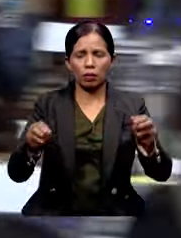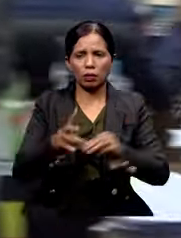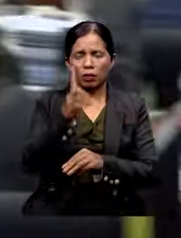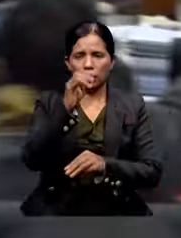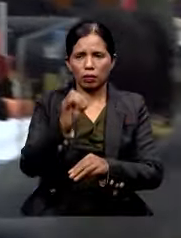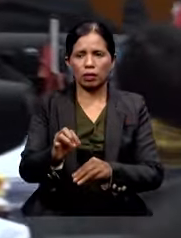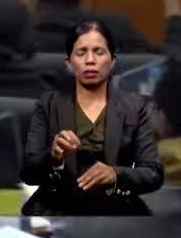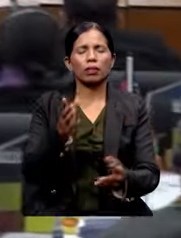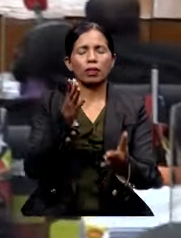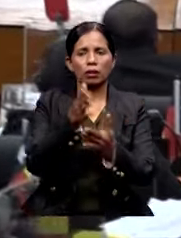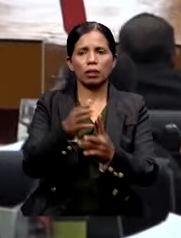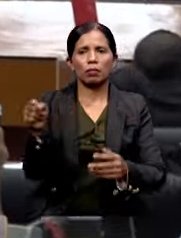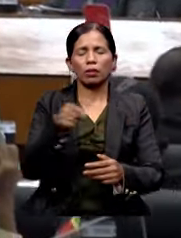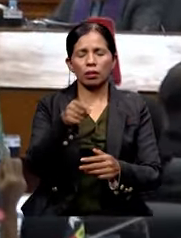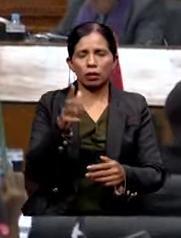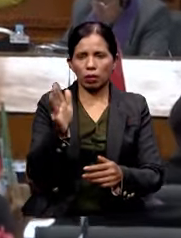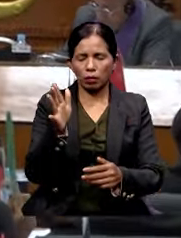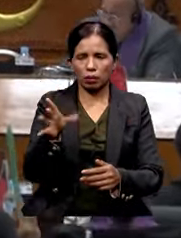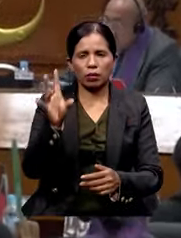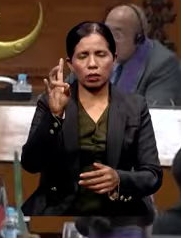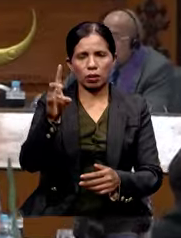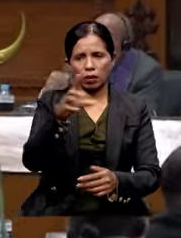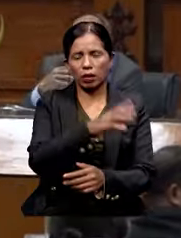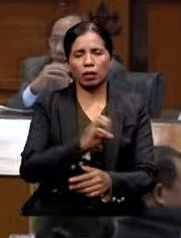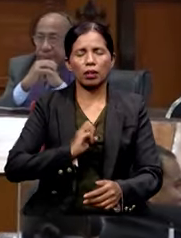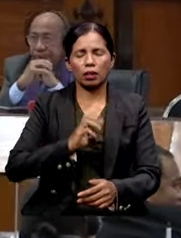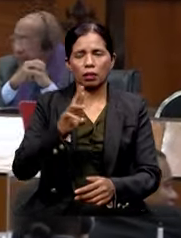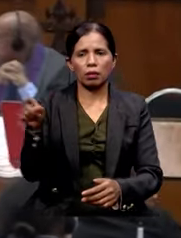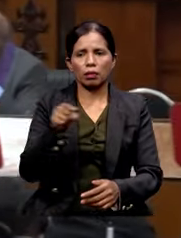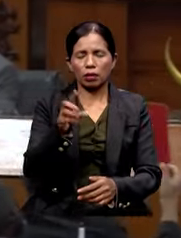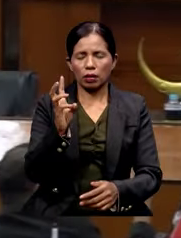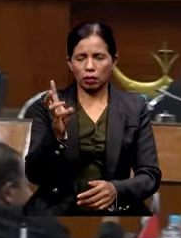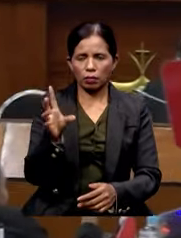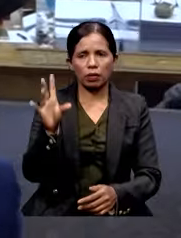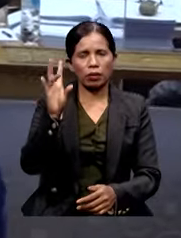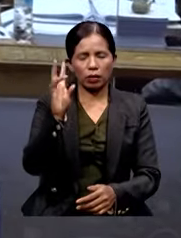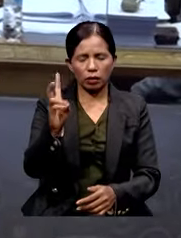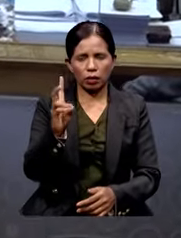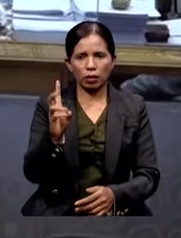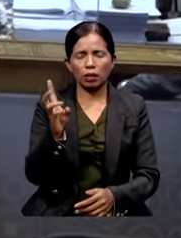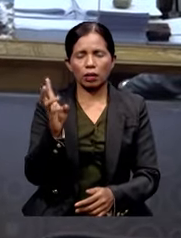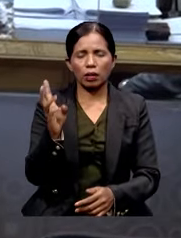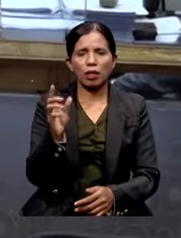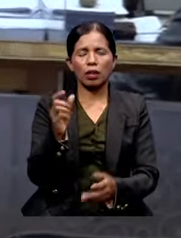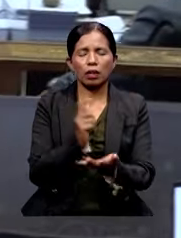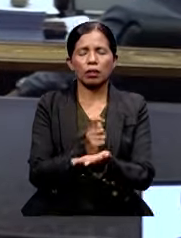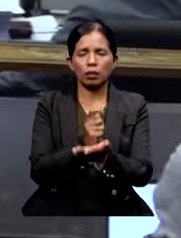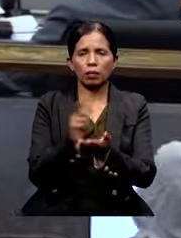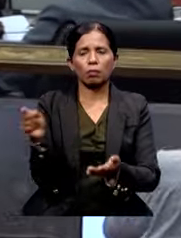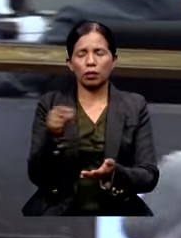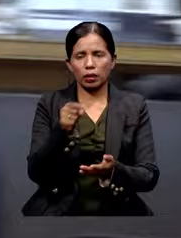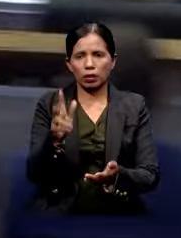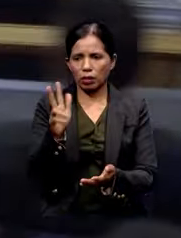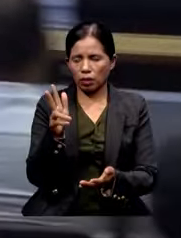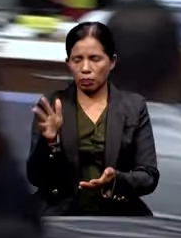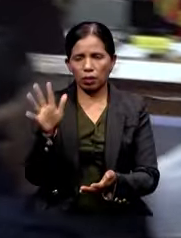ma foi na 15% lima nulu resin hitu, ermera por cento ne nulu resinen, no atauro por cento tolu nulu resin lima.